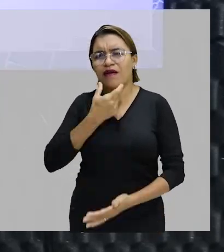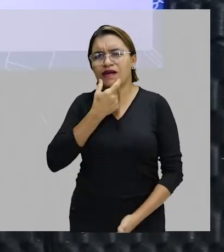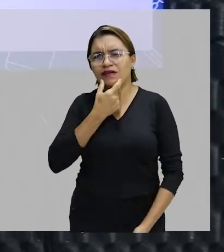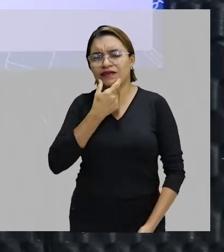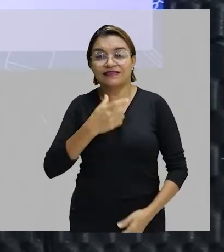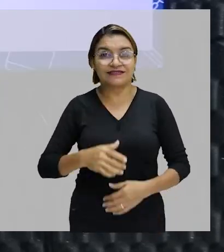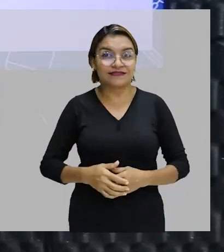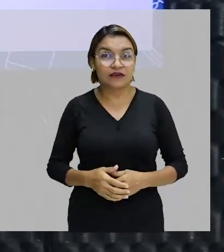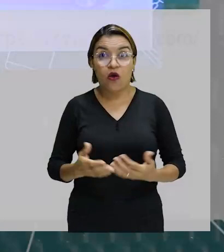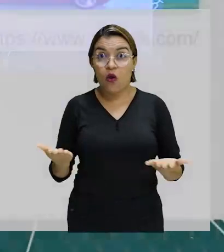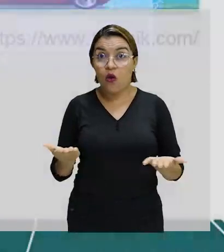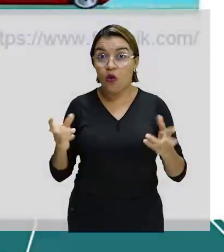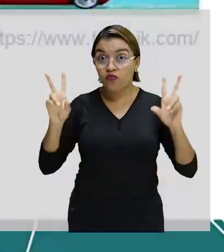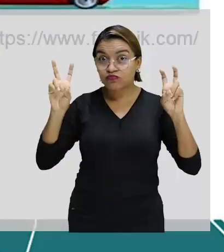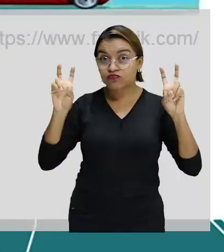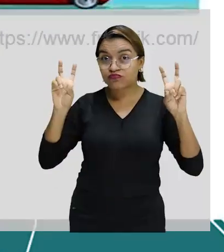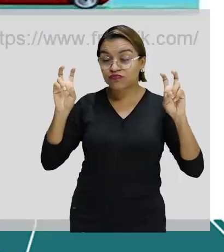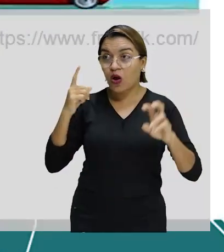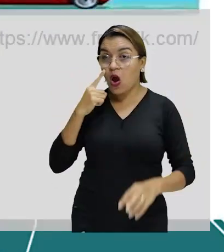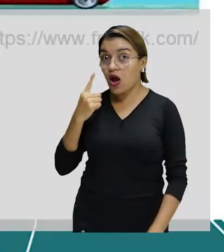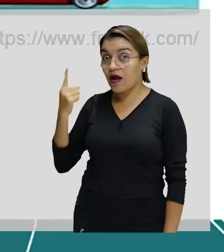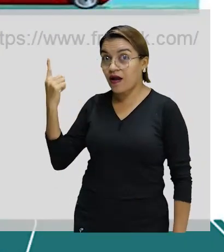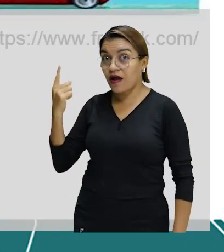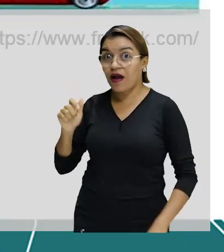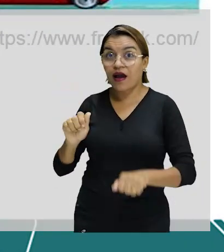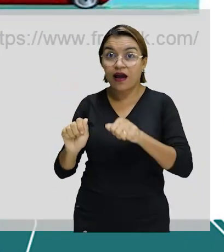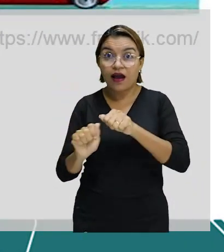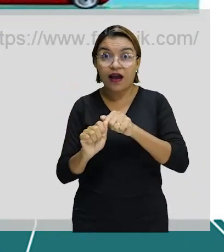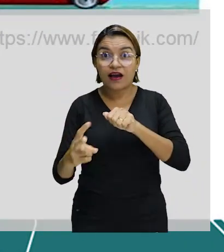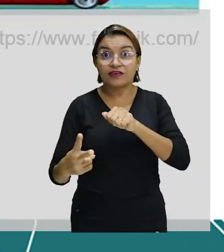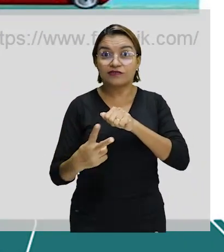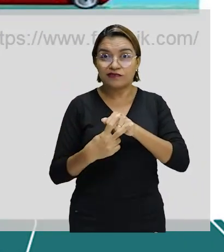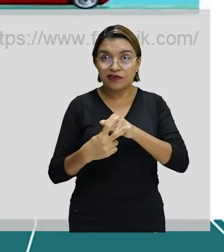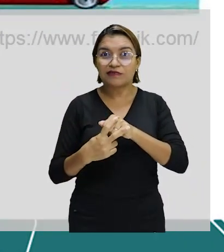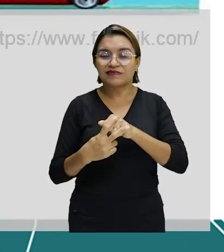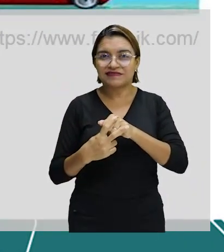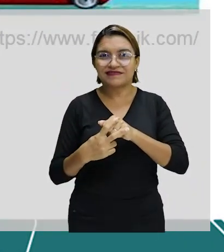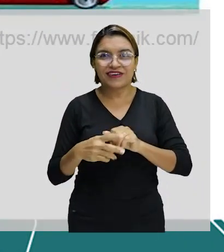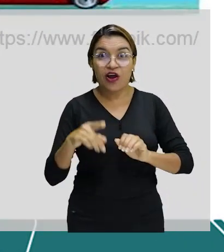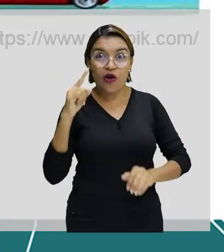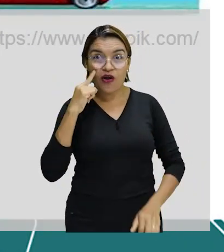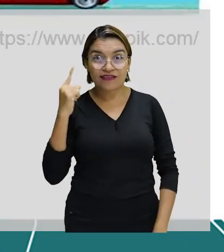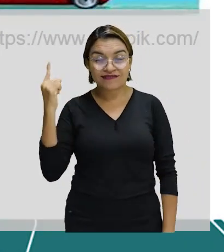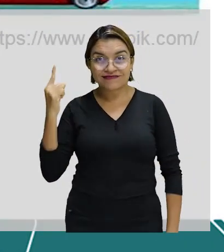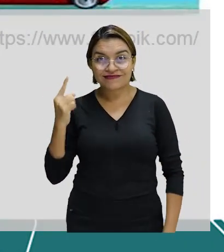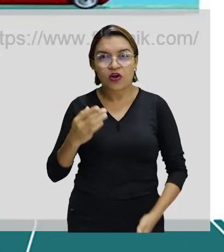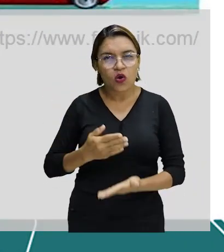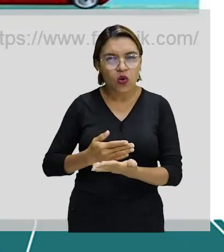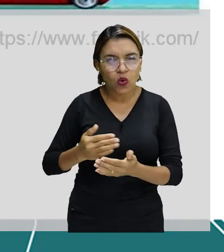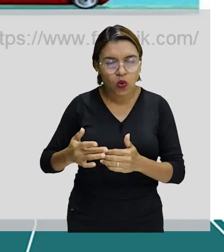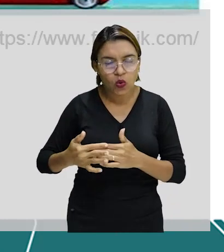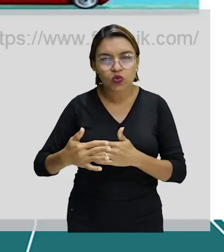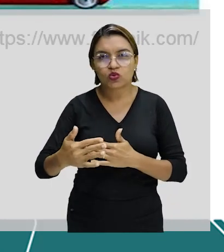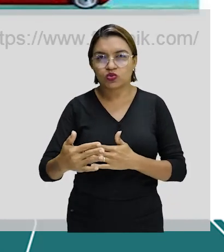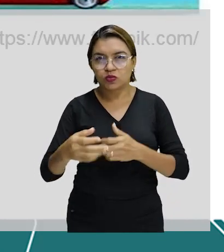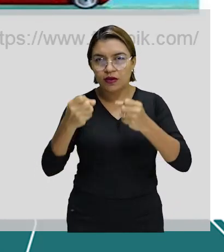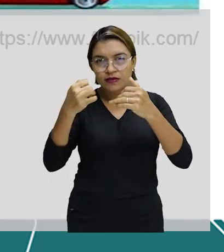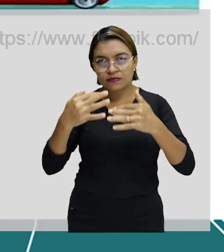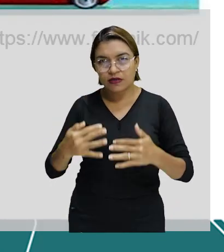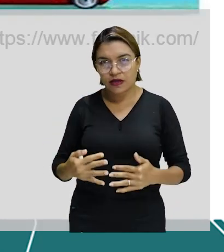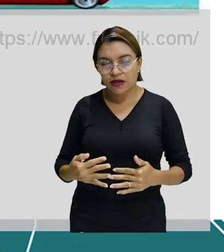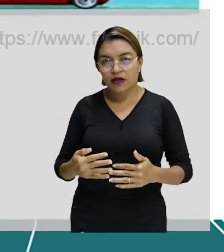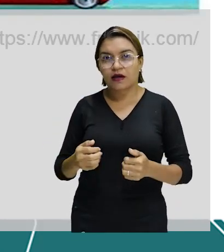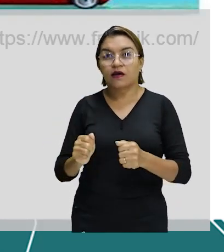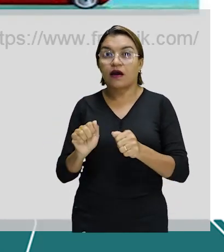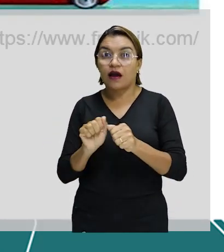Michelle. Hoje nós vamos falar de adverbs, comparative and superlative. Vamos continuar falando de advérbios